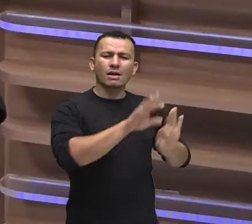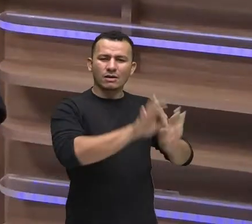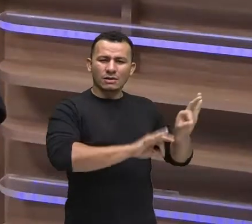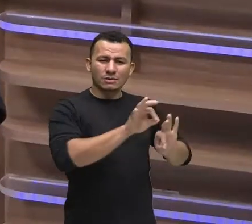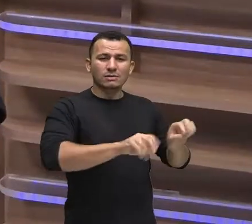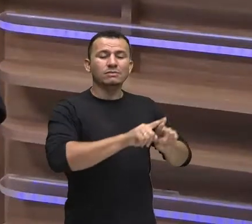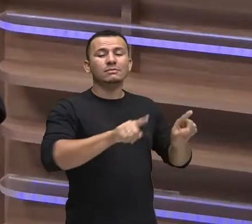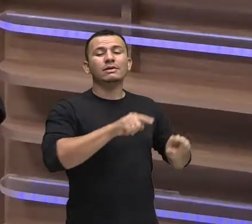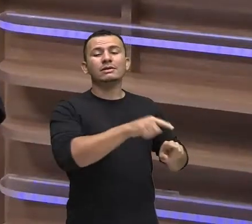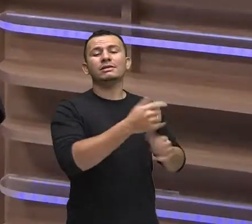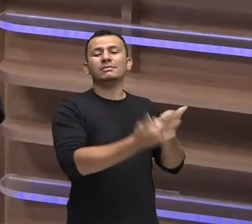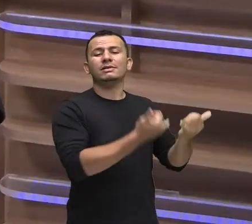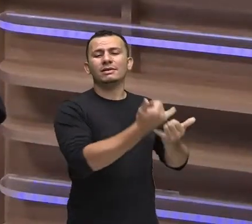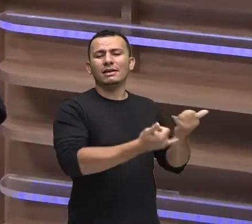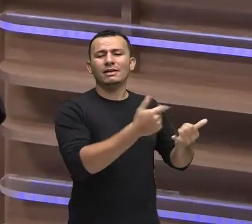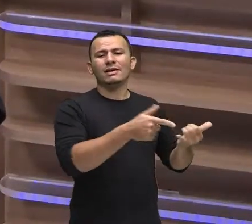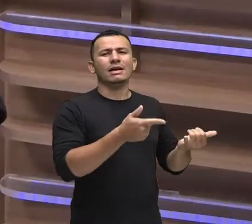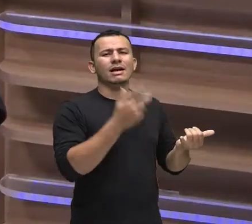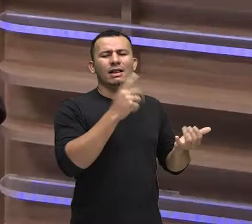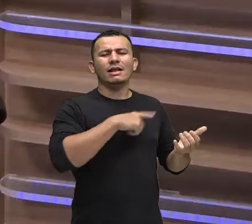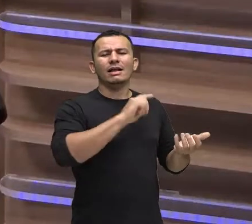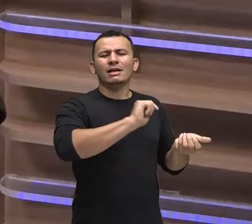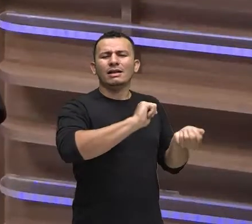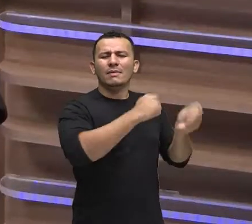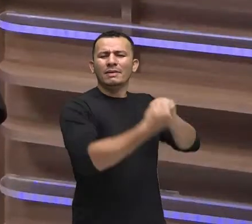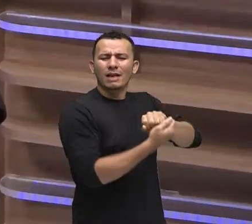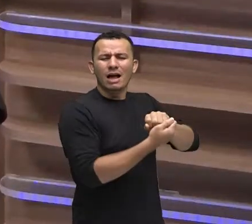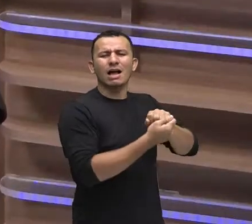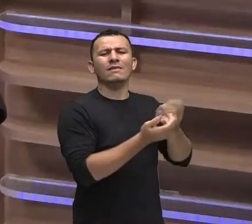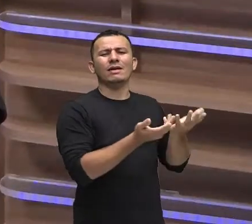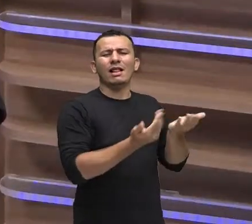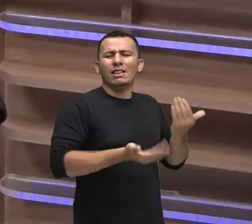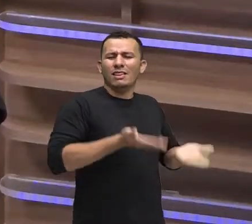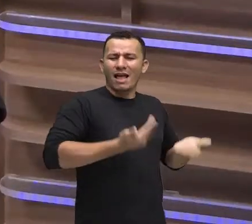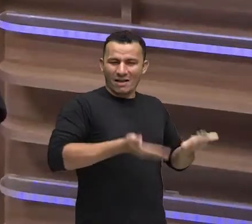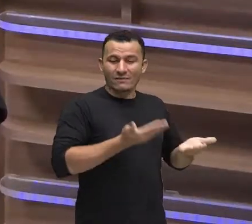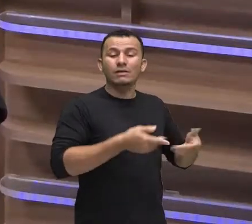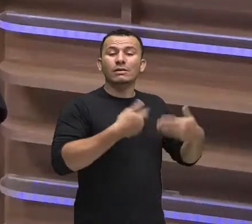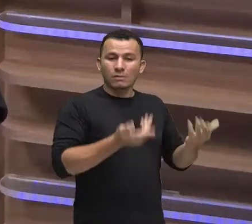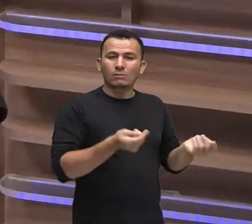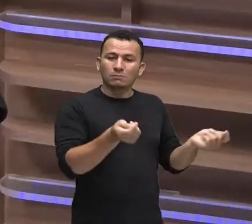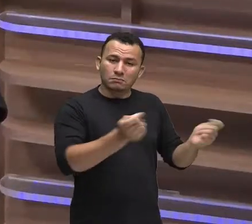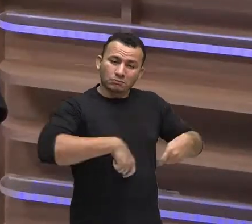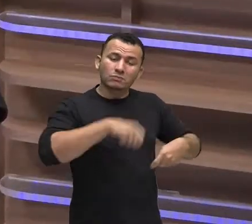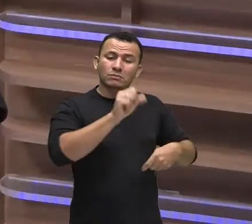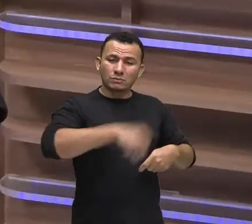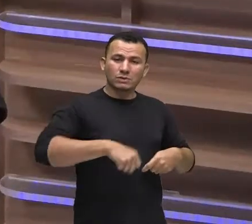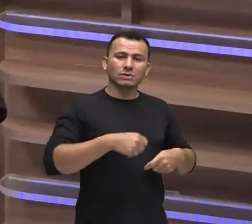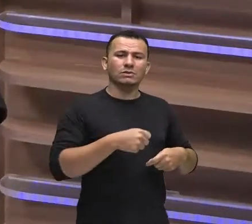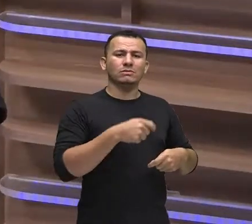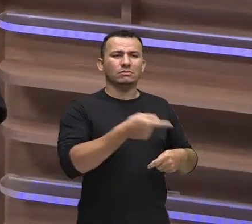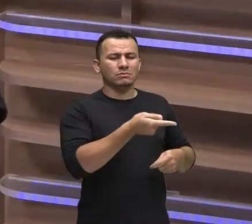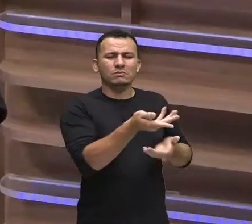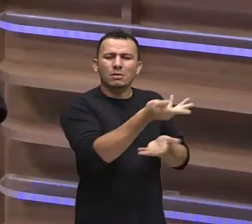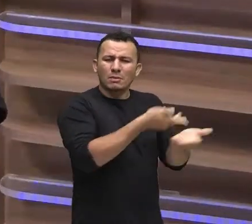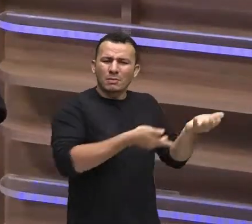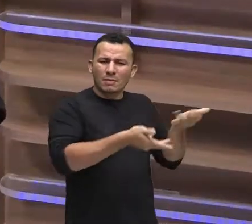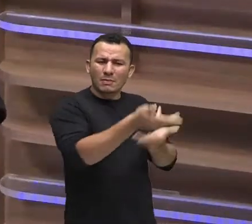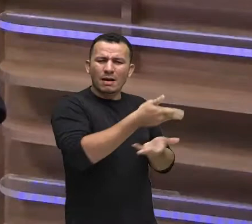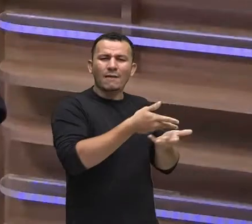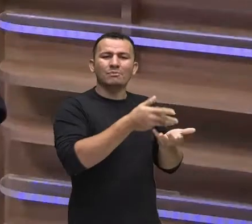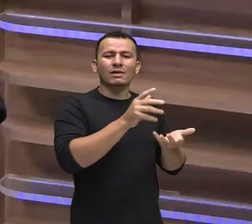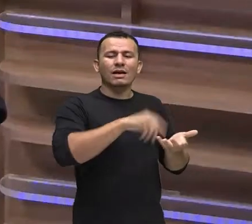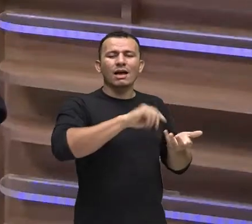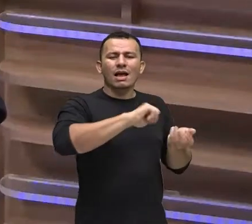ela é algo que vai ser um pouco mais adaptável, um pouco mais maleável. A gente vai poder trocar ali,